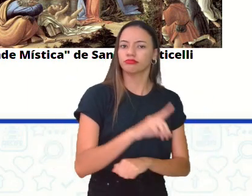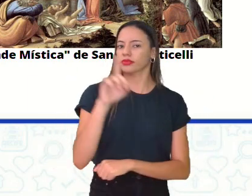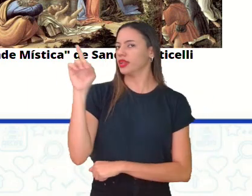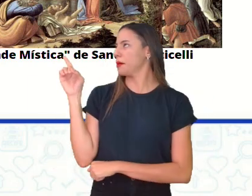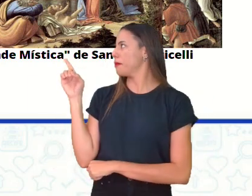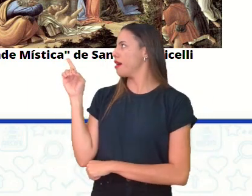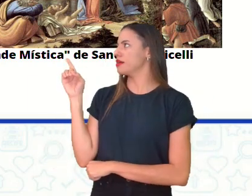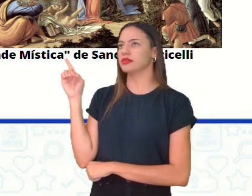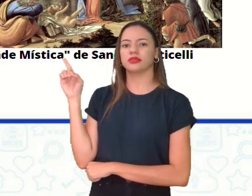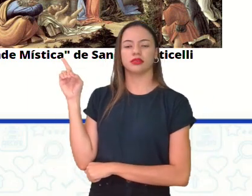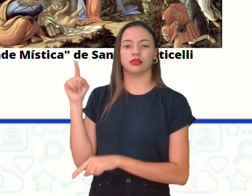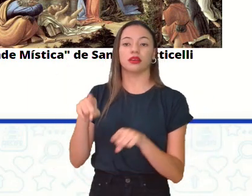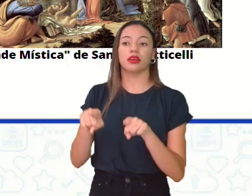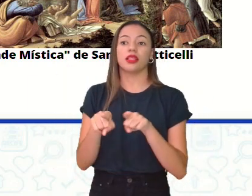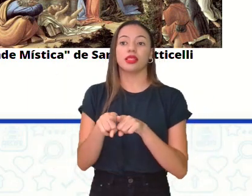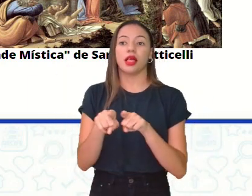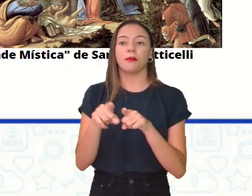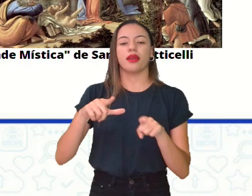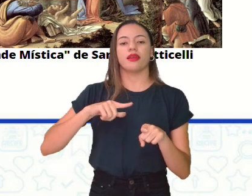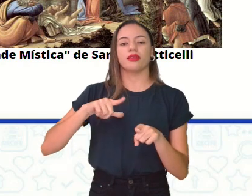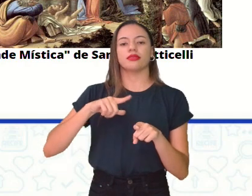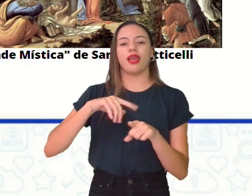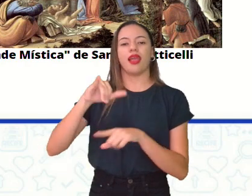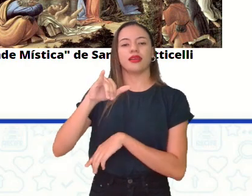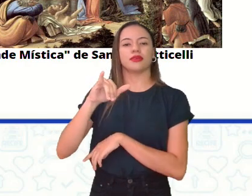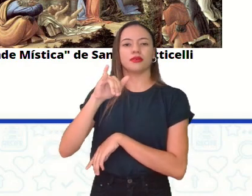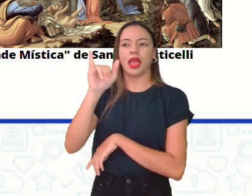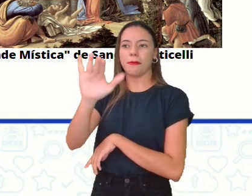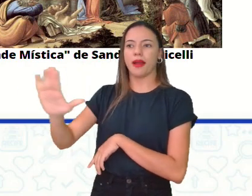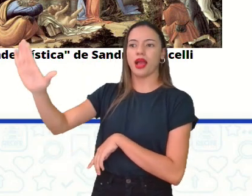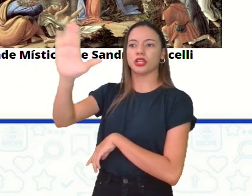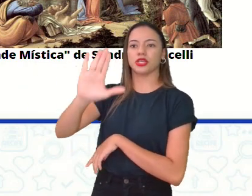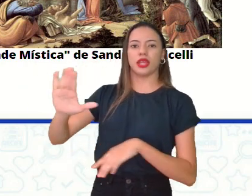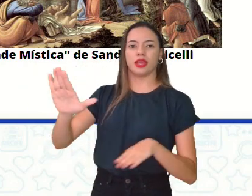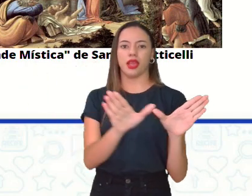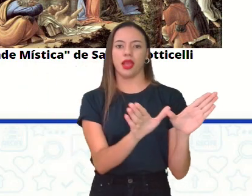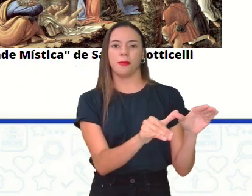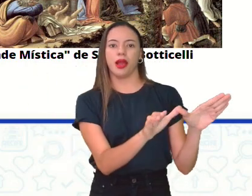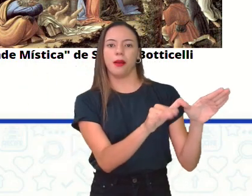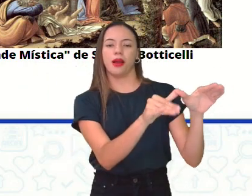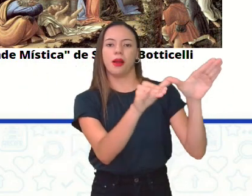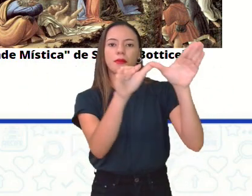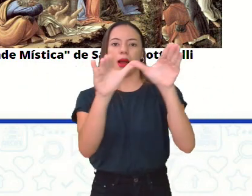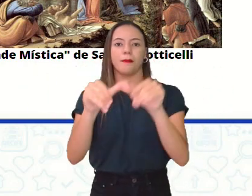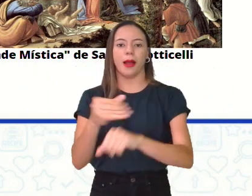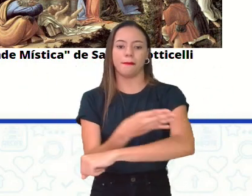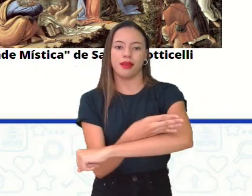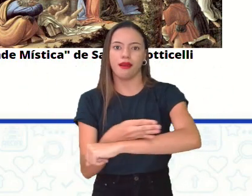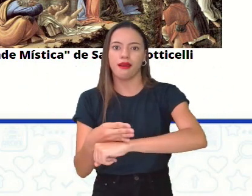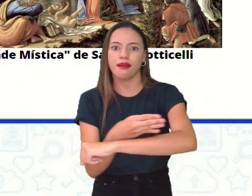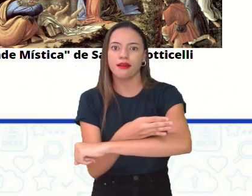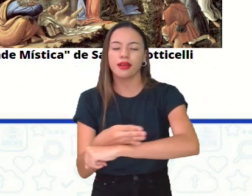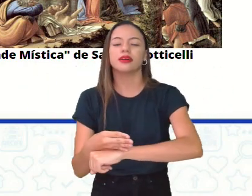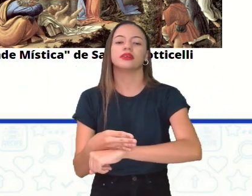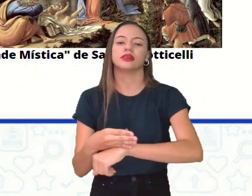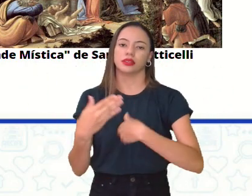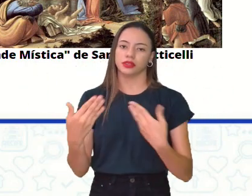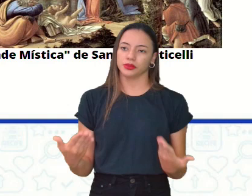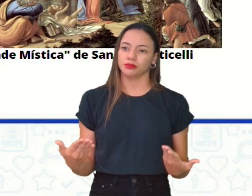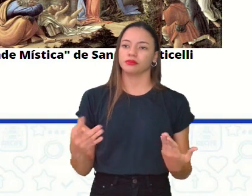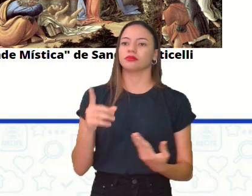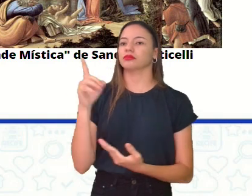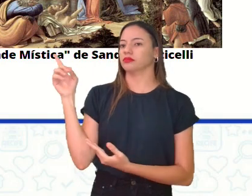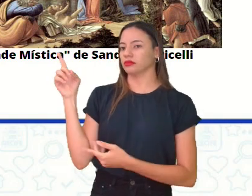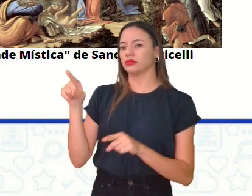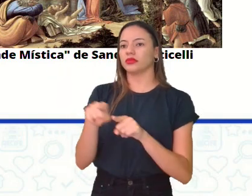a imagem do Espírito Santo numa pomba brilhante. Então, isso é um retábulo de madeira, que era também